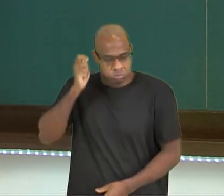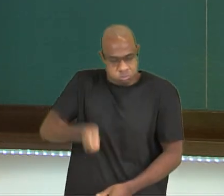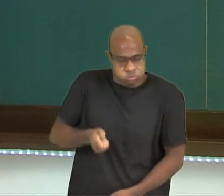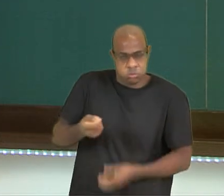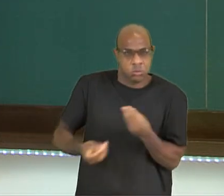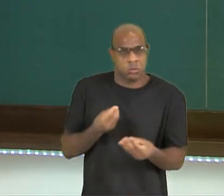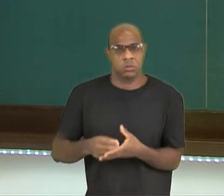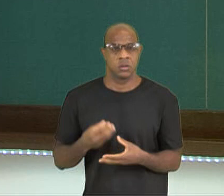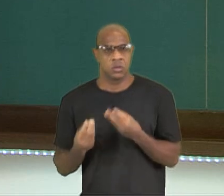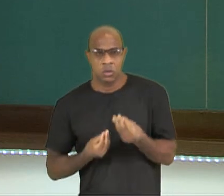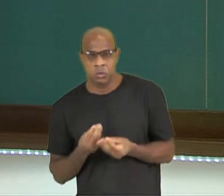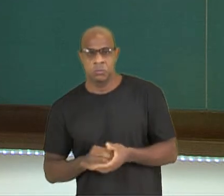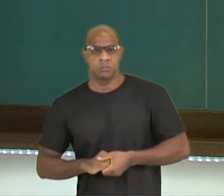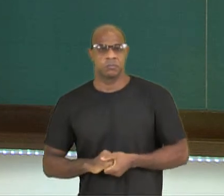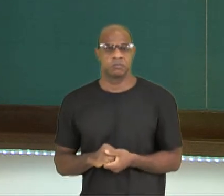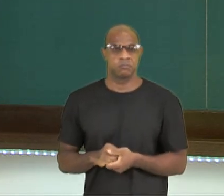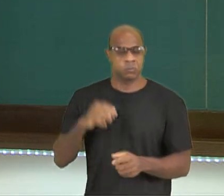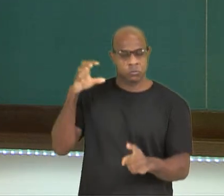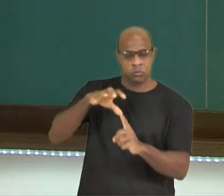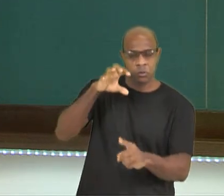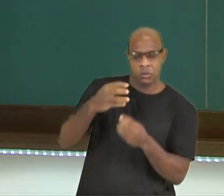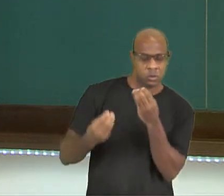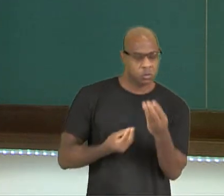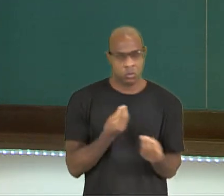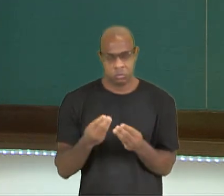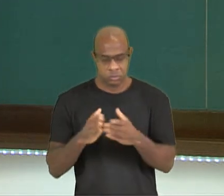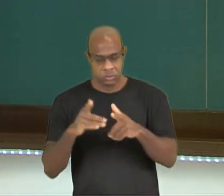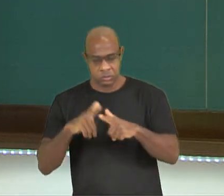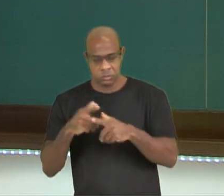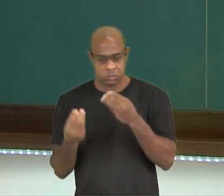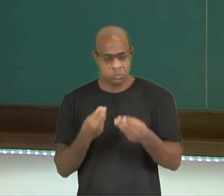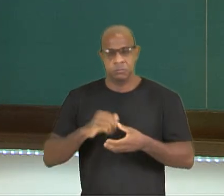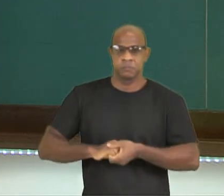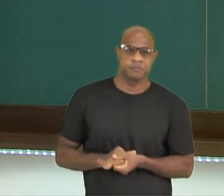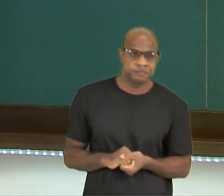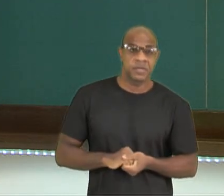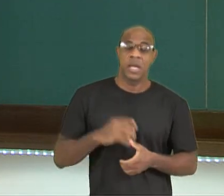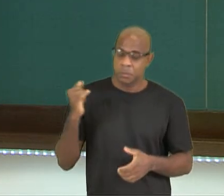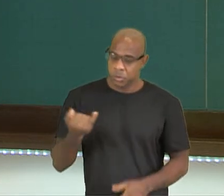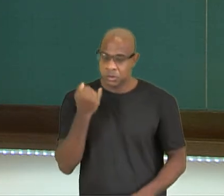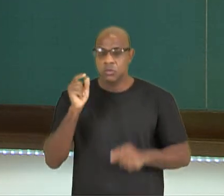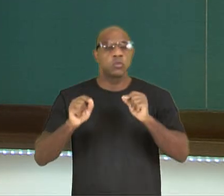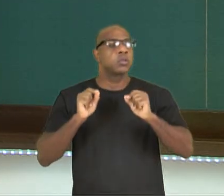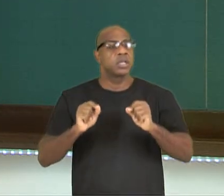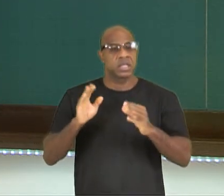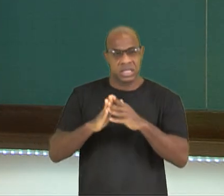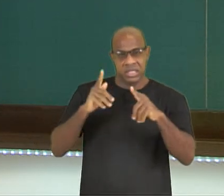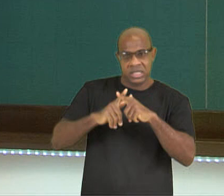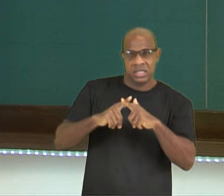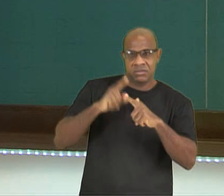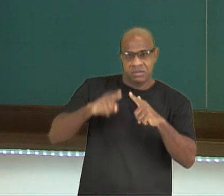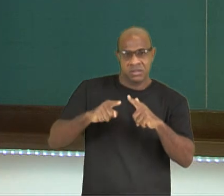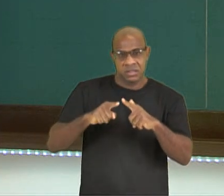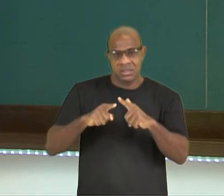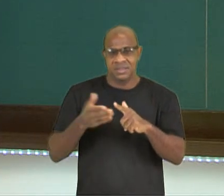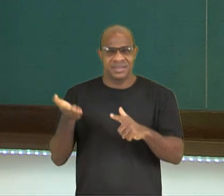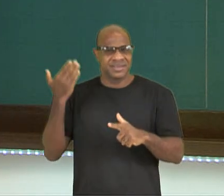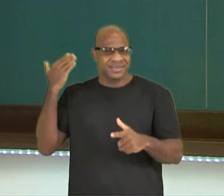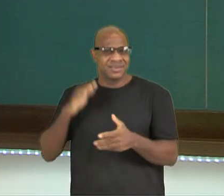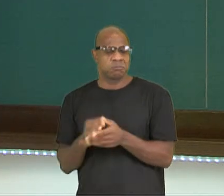em função dessa igreja católica, tá? É muito importante a gente ver isso, porque a igreja ela vem numa